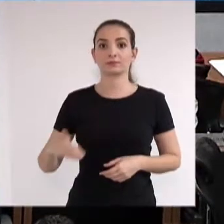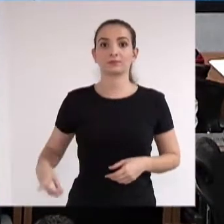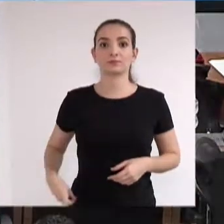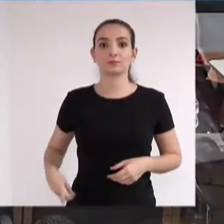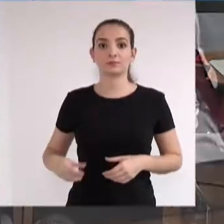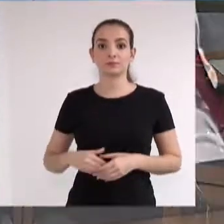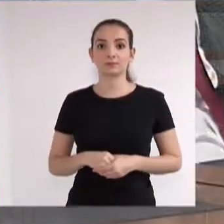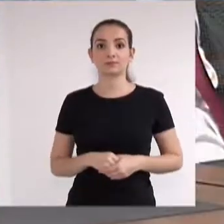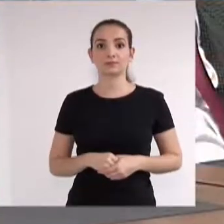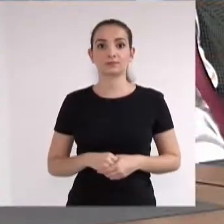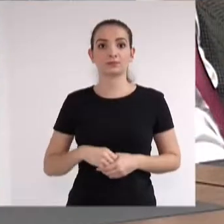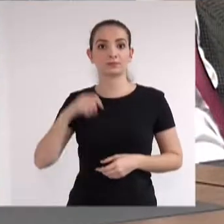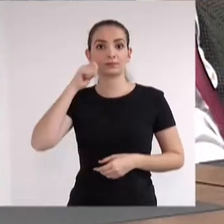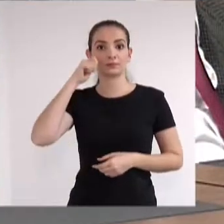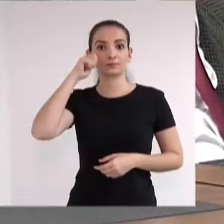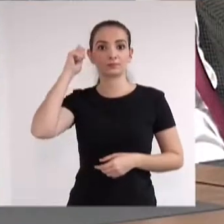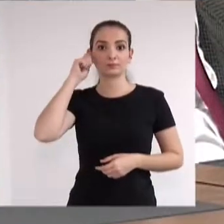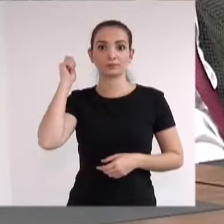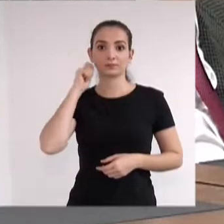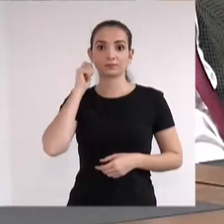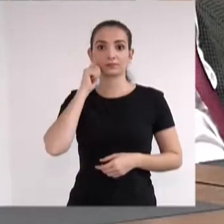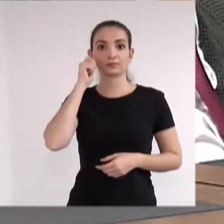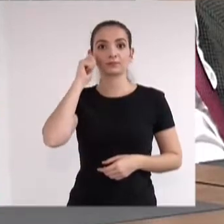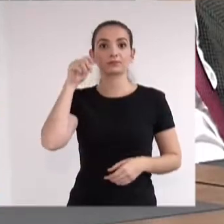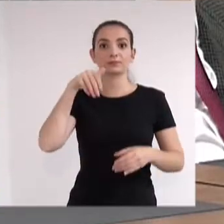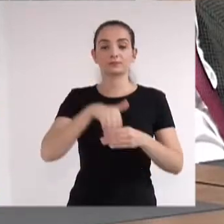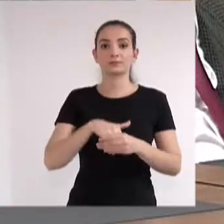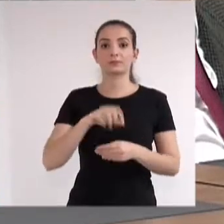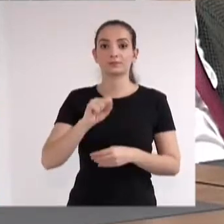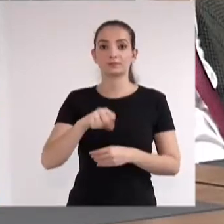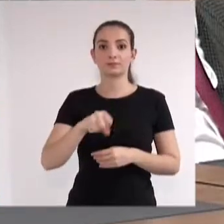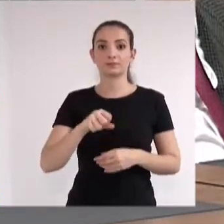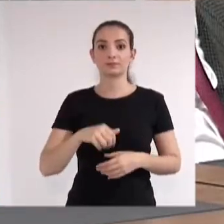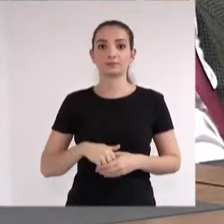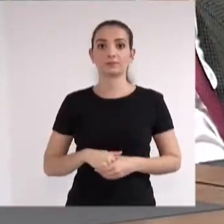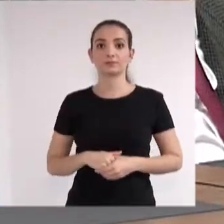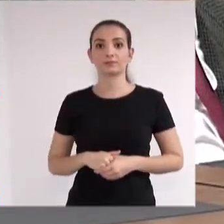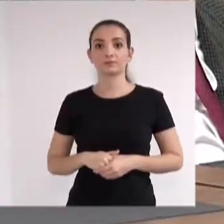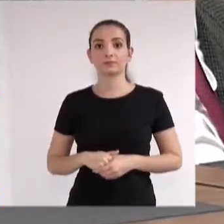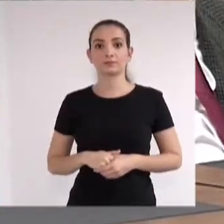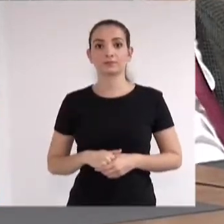Deputado Amarildo Cruz. Deputado Amarildo Cruz, vota sim.